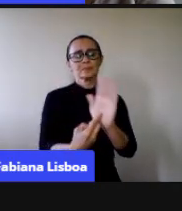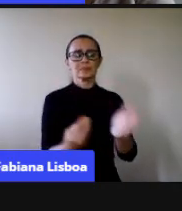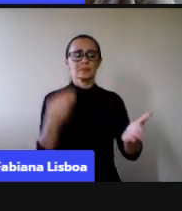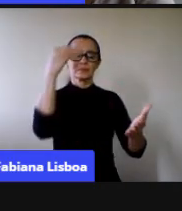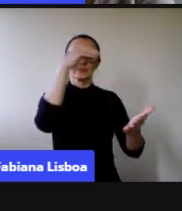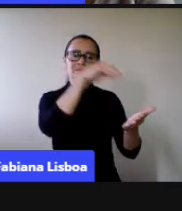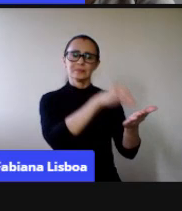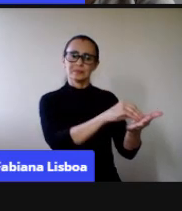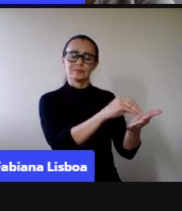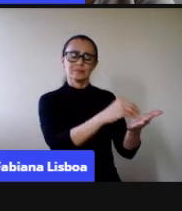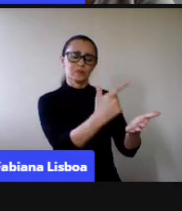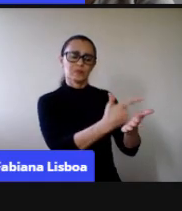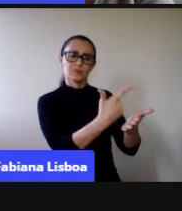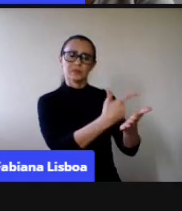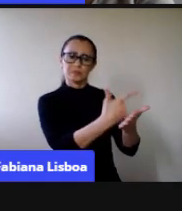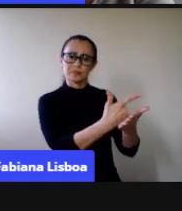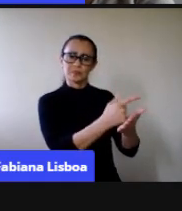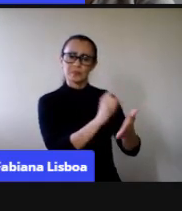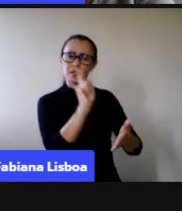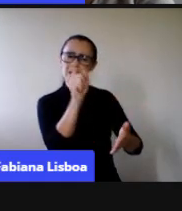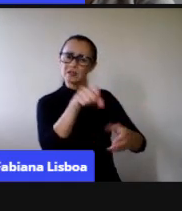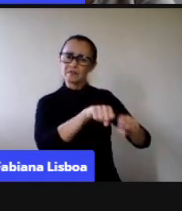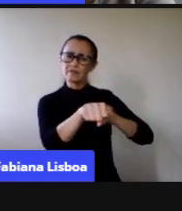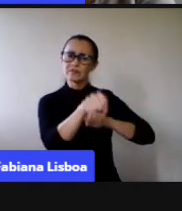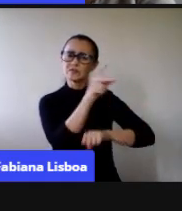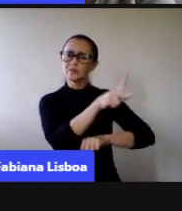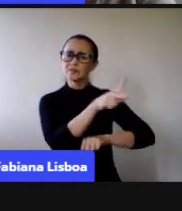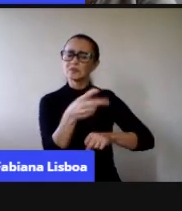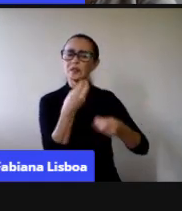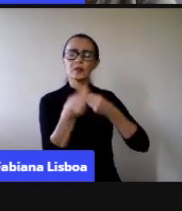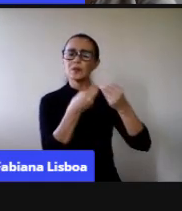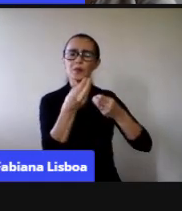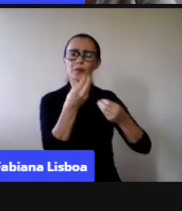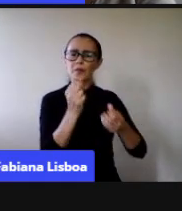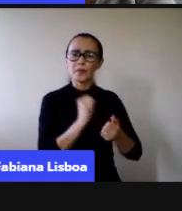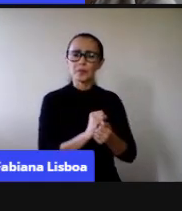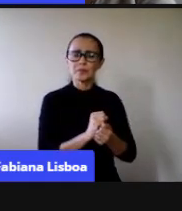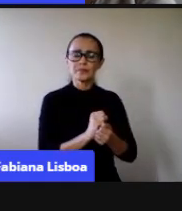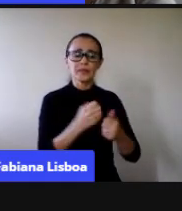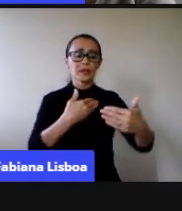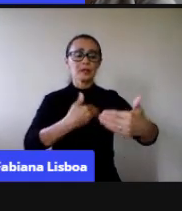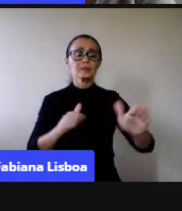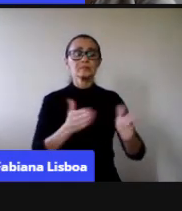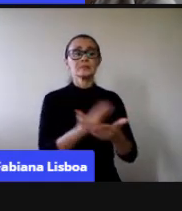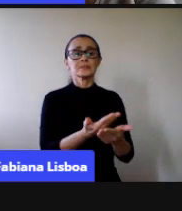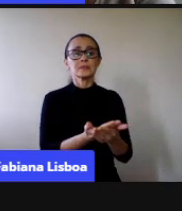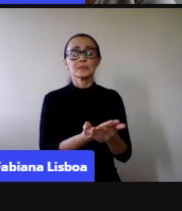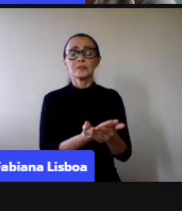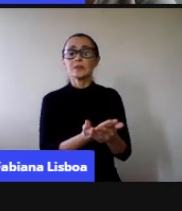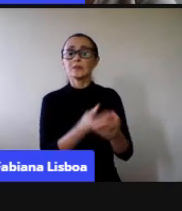são estudados nas formações de professores e como são reproduzidos em salas de aula, né?